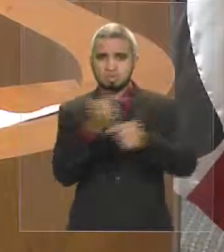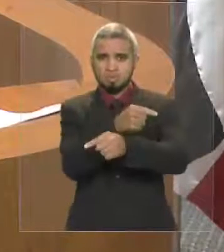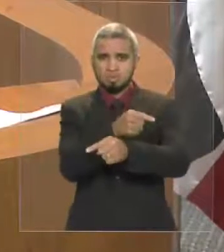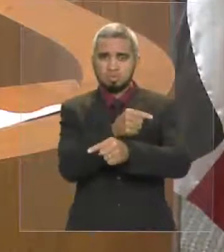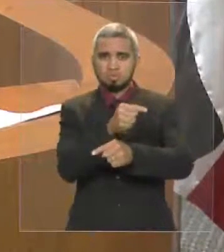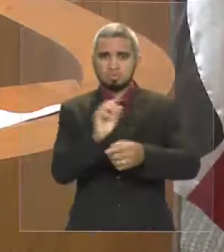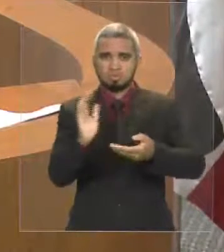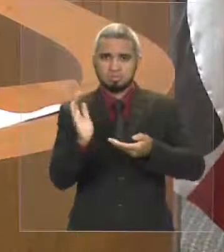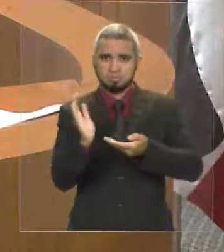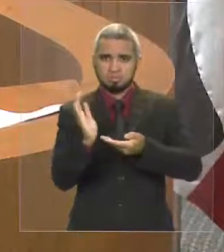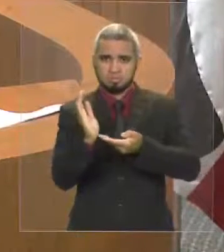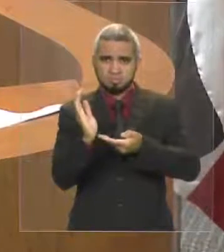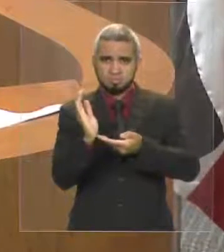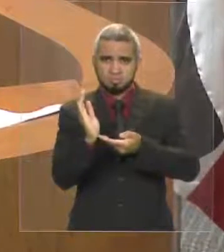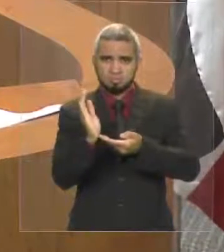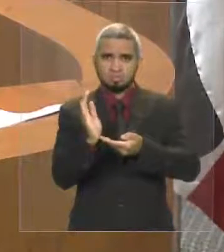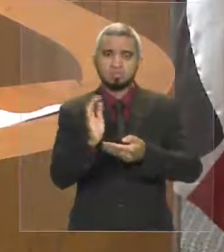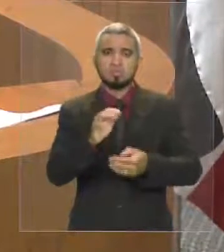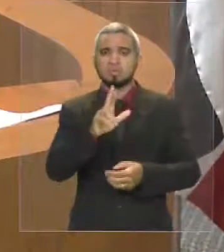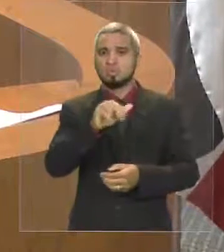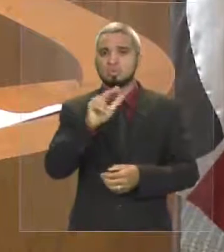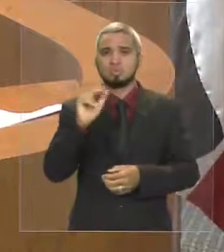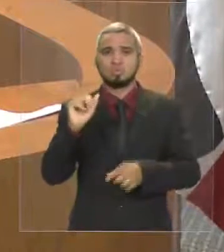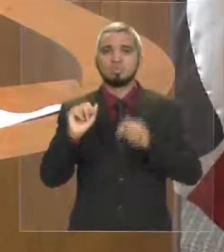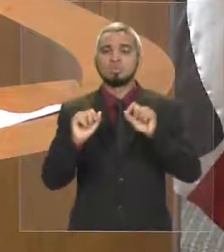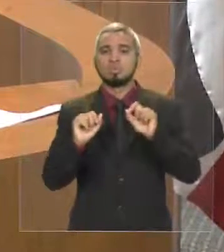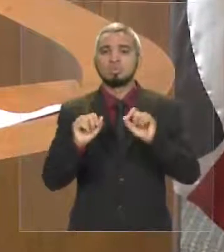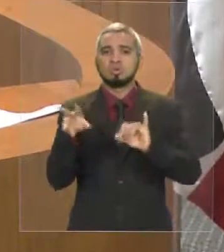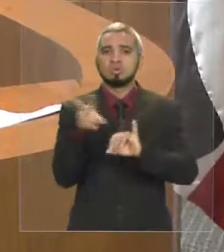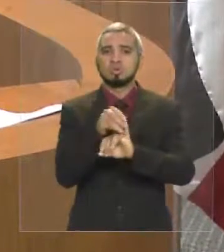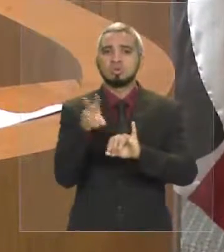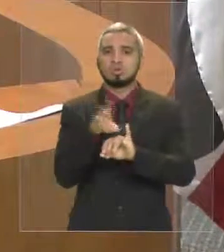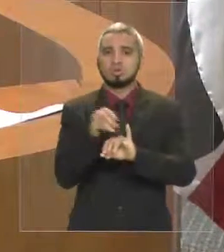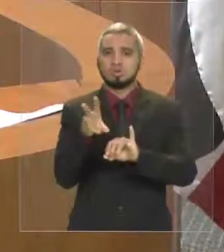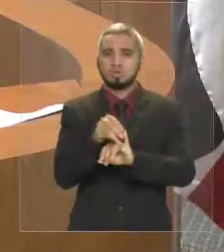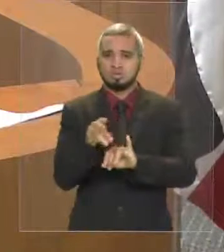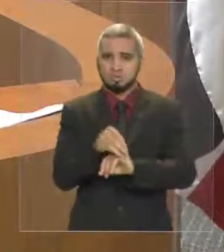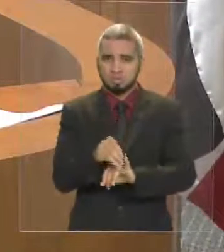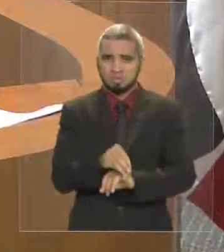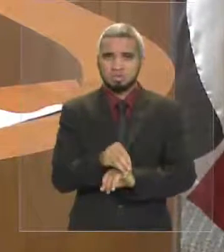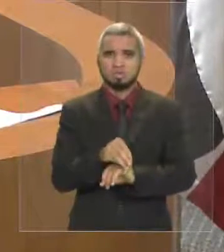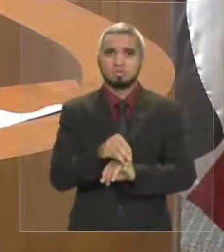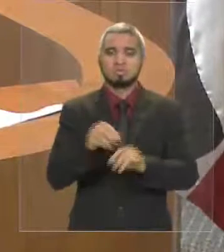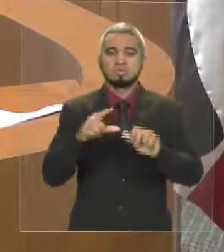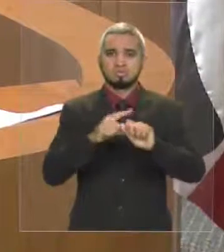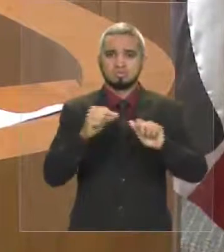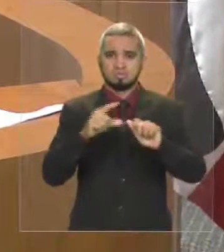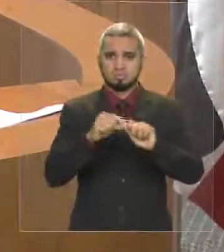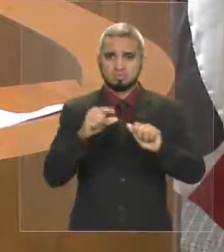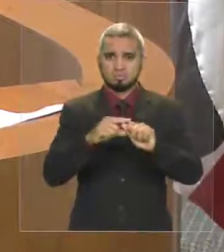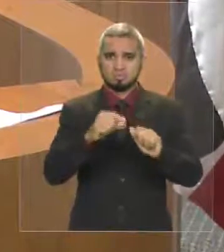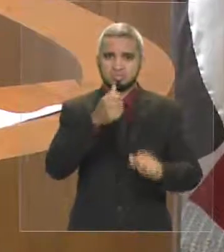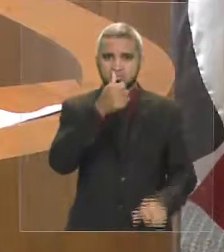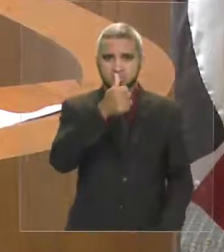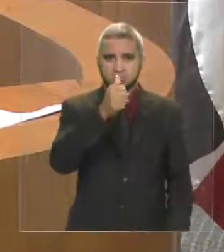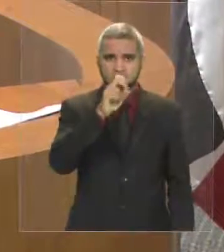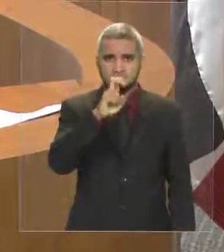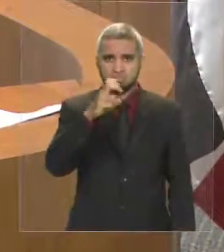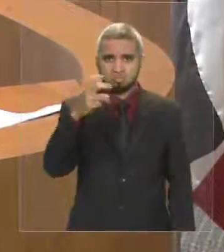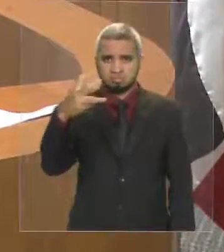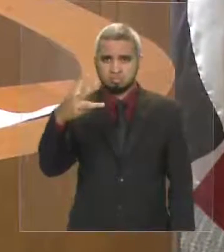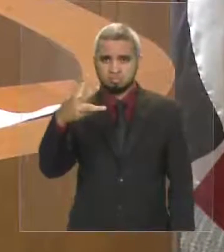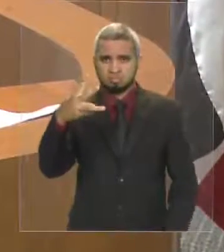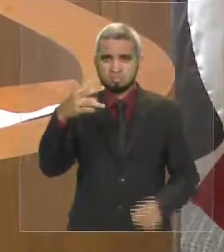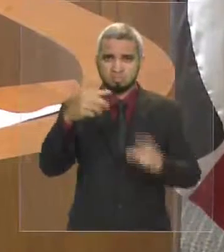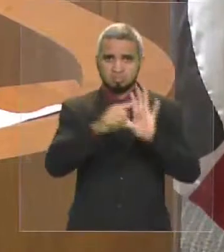sido regulamentado até hoje o imposto sobre grandes fortunas previsto no artigo 153,